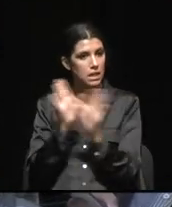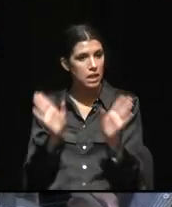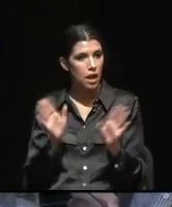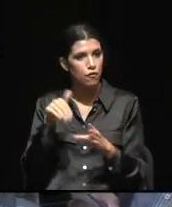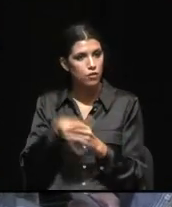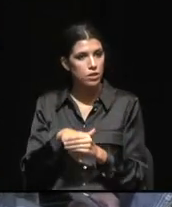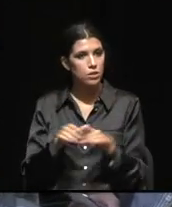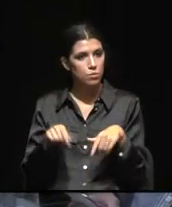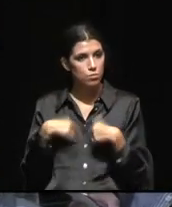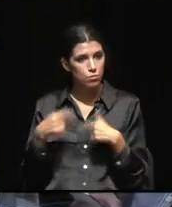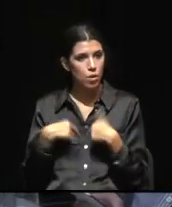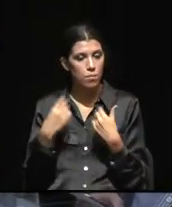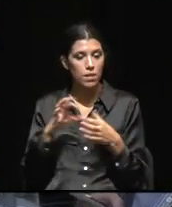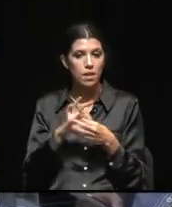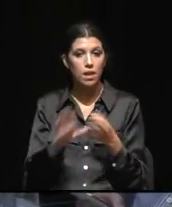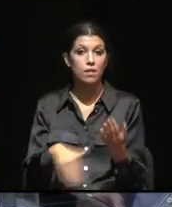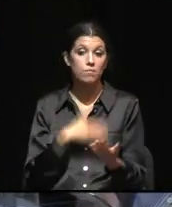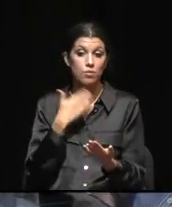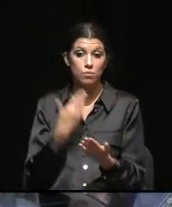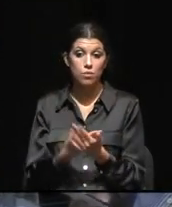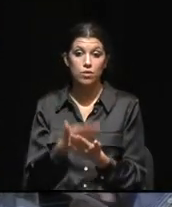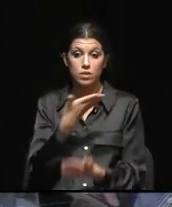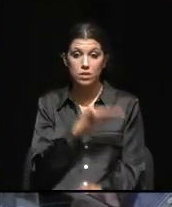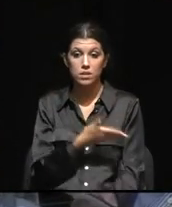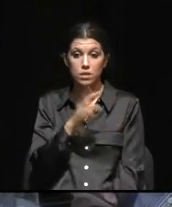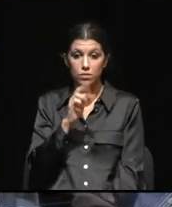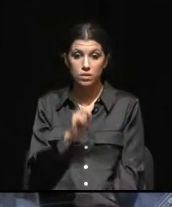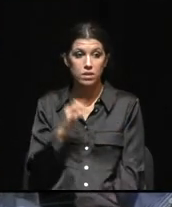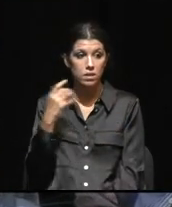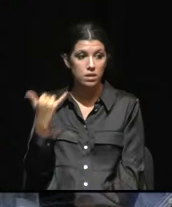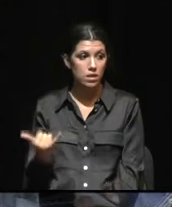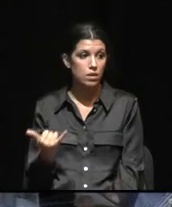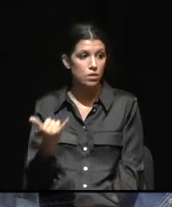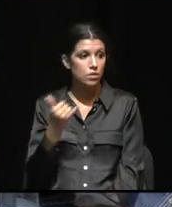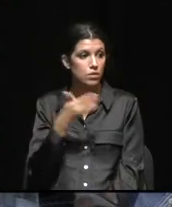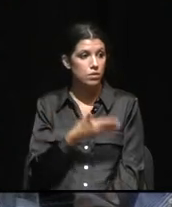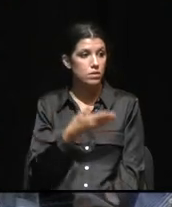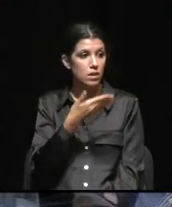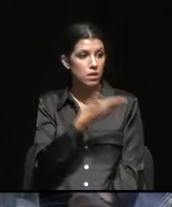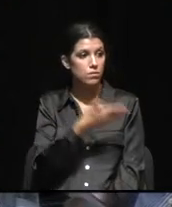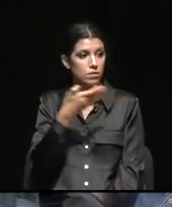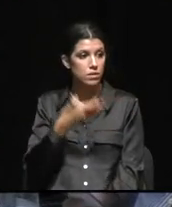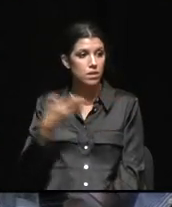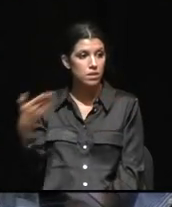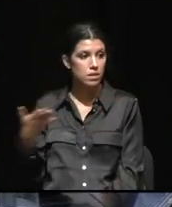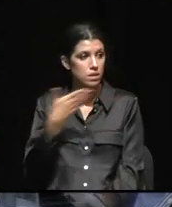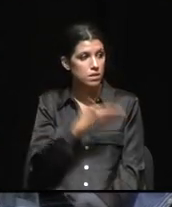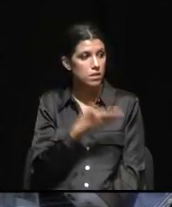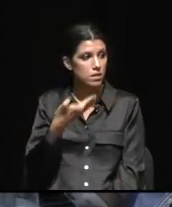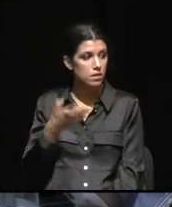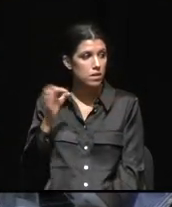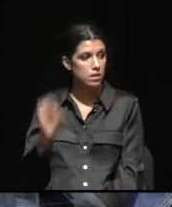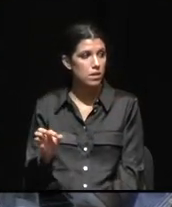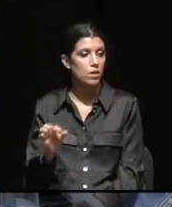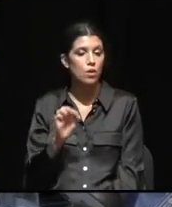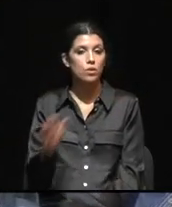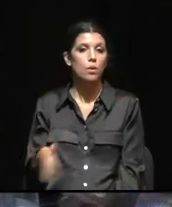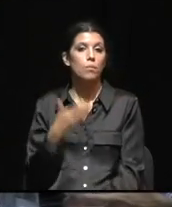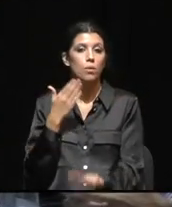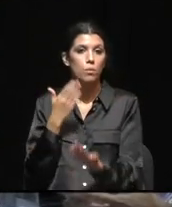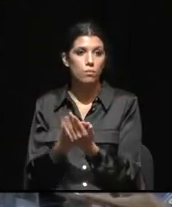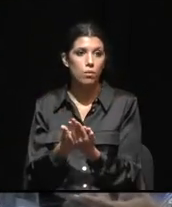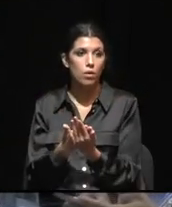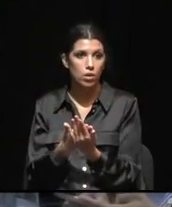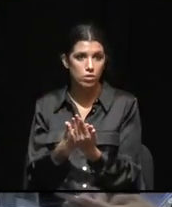no que diz respeito à proposta 132 177 e 178 São propostas que